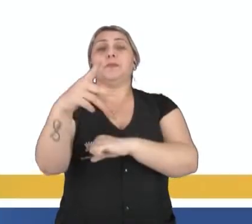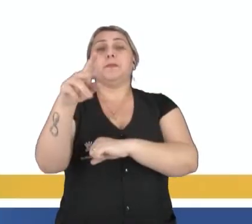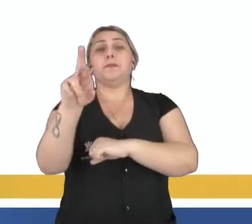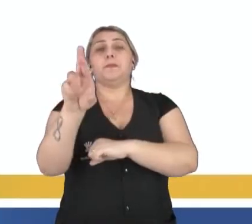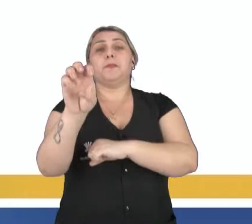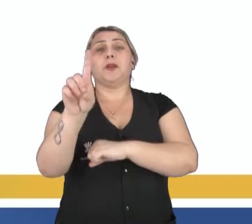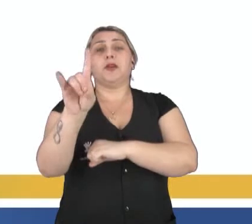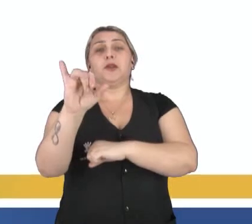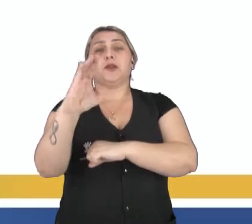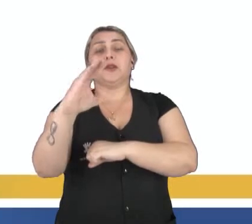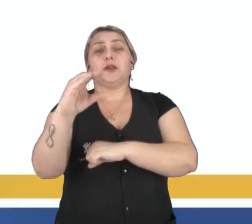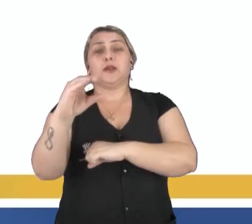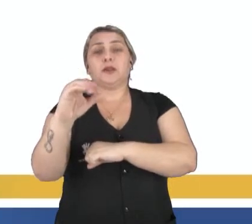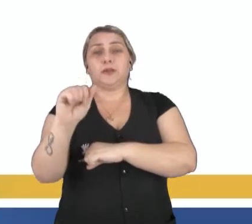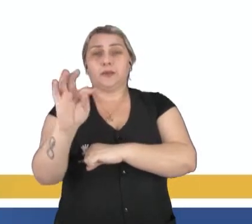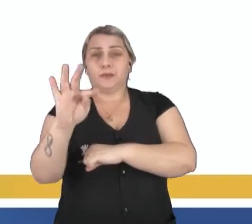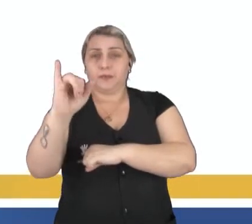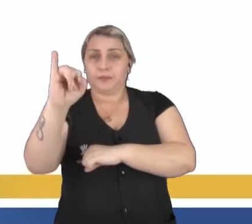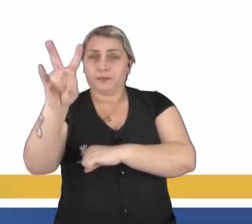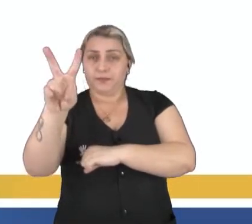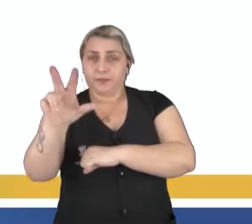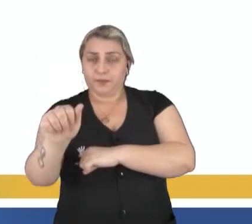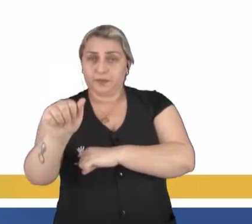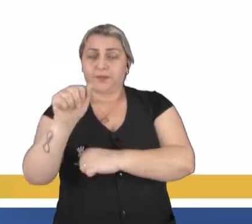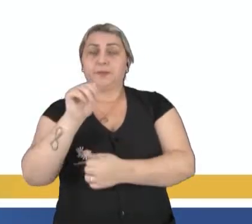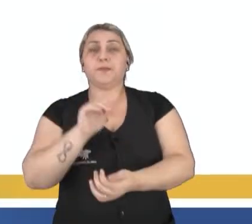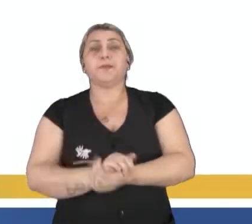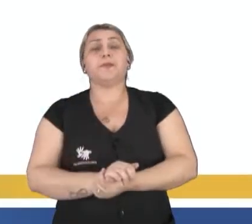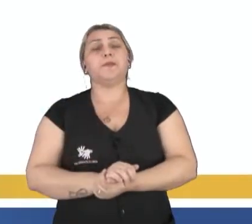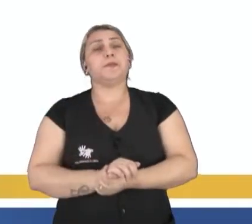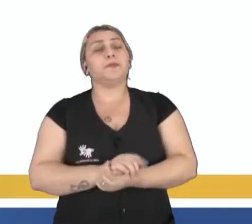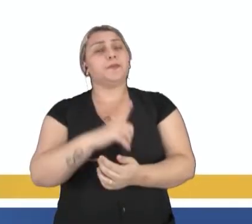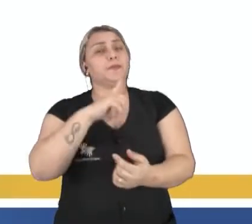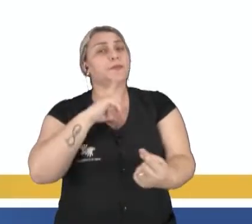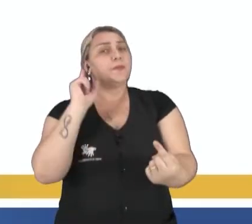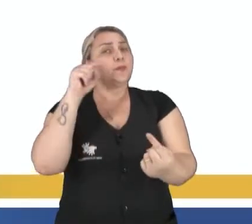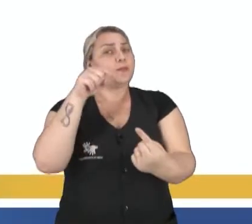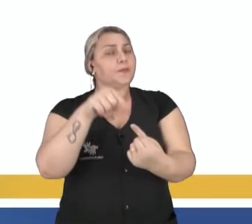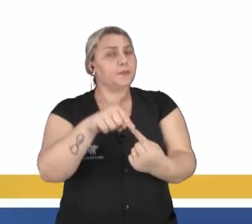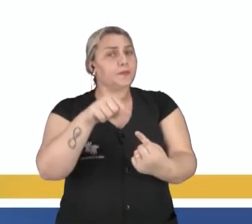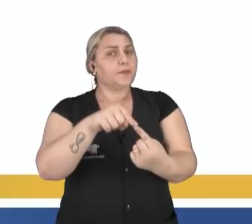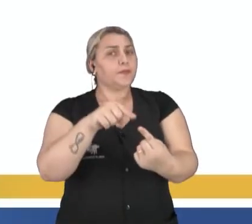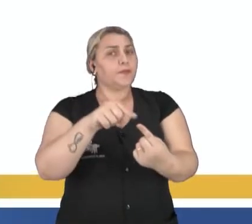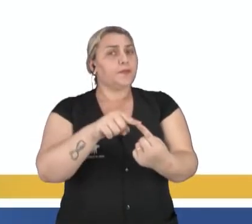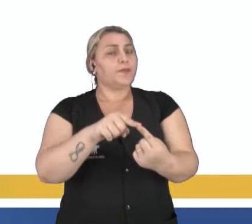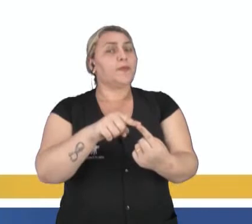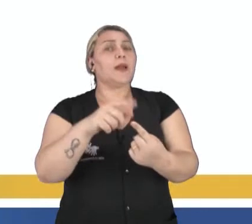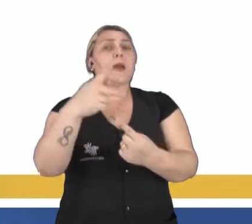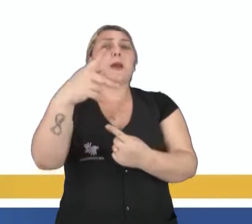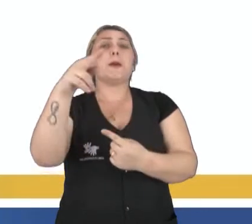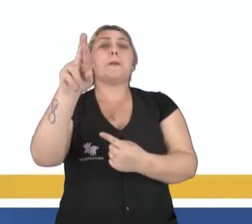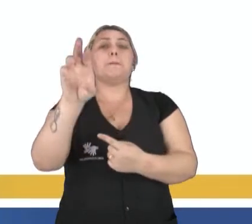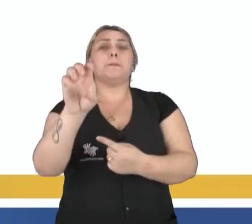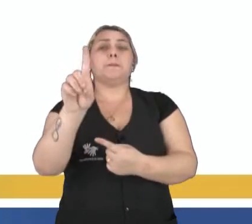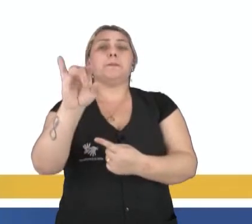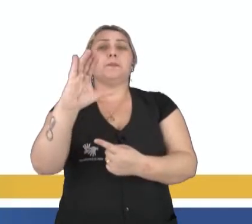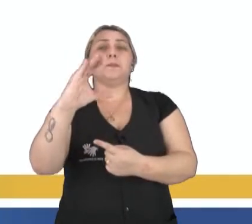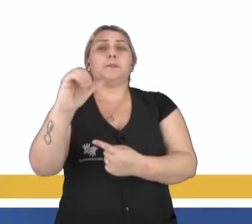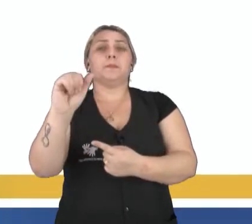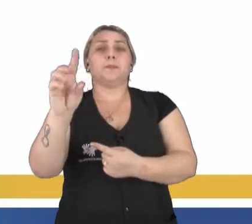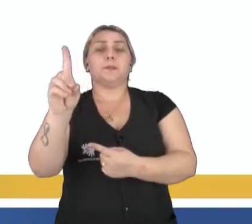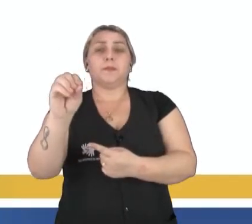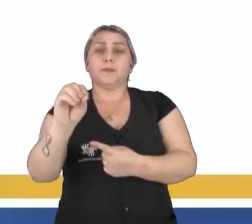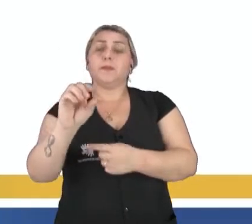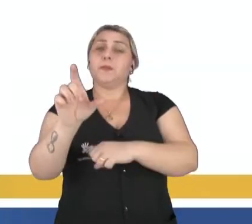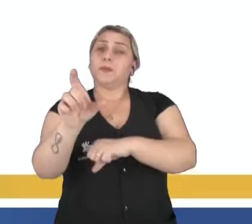As orações subordinadas substantivas predicativas vão exercer o quê? Um valor de predicado do sujeito, ou seja,